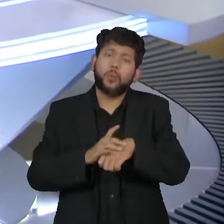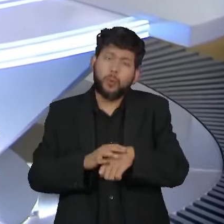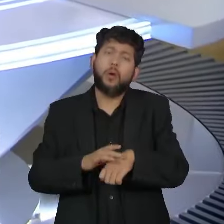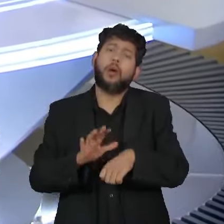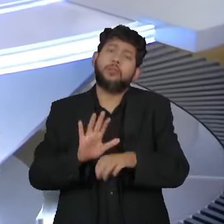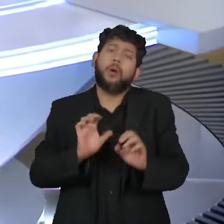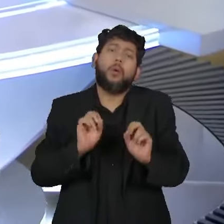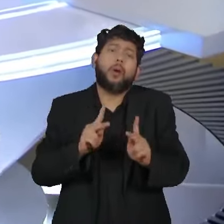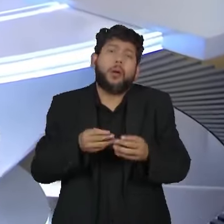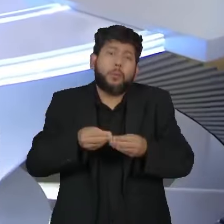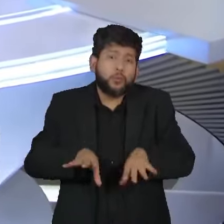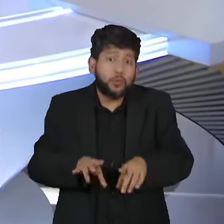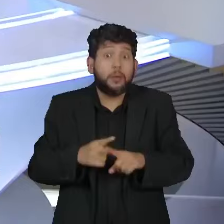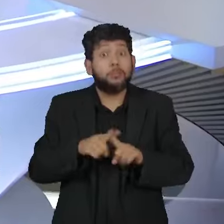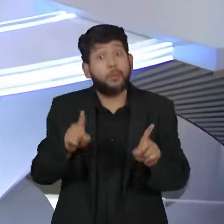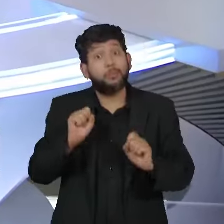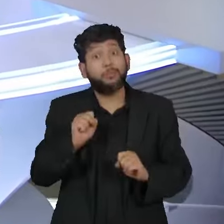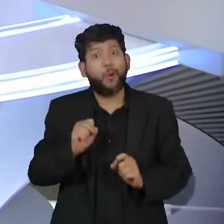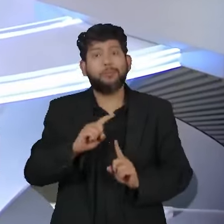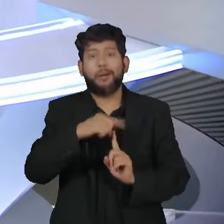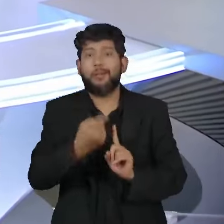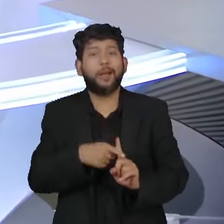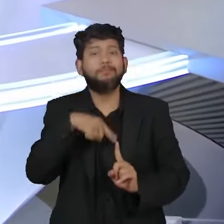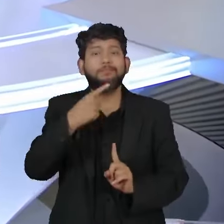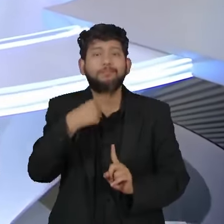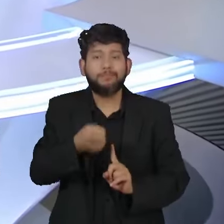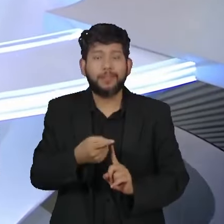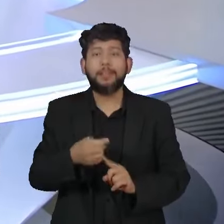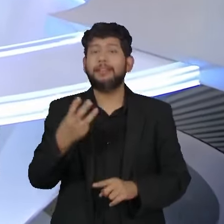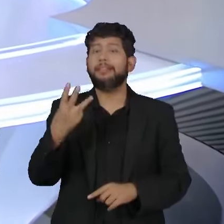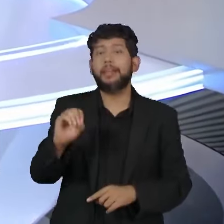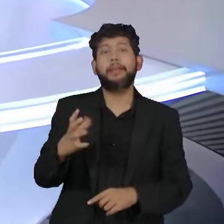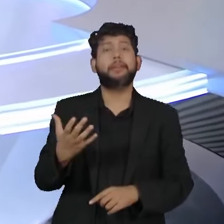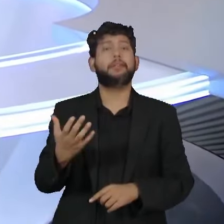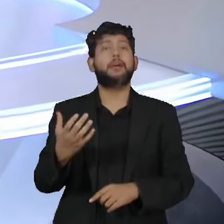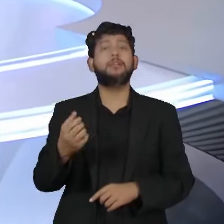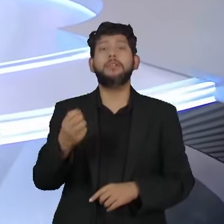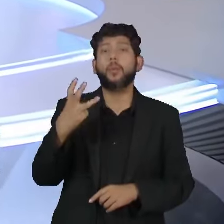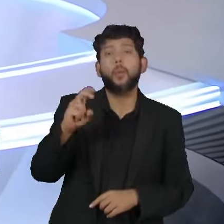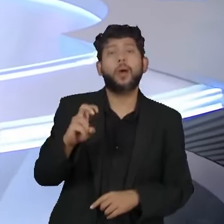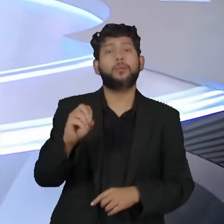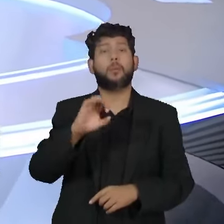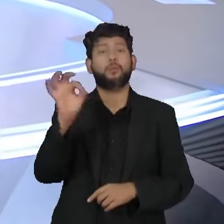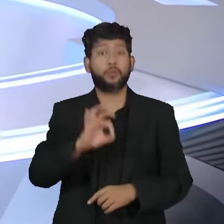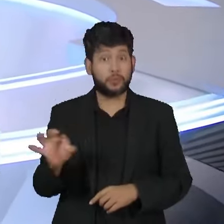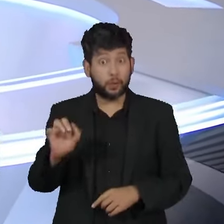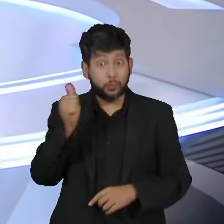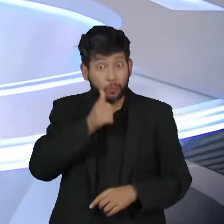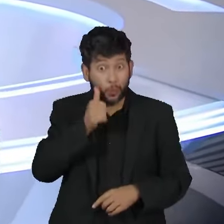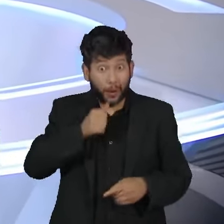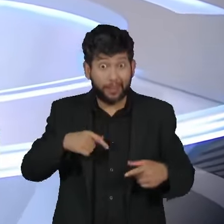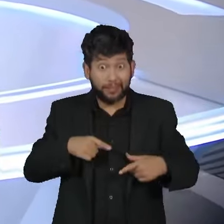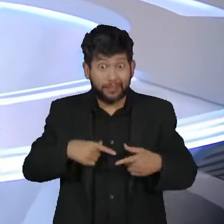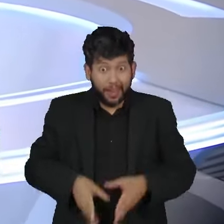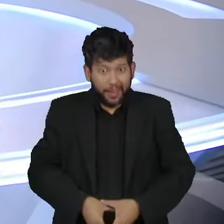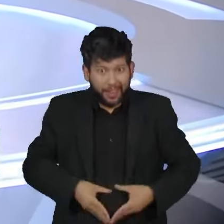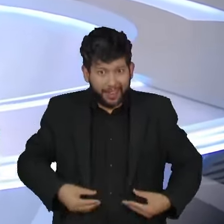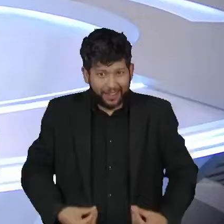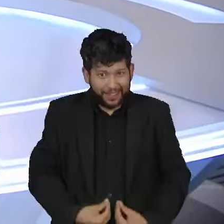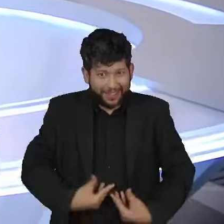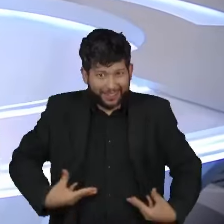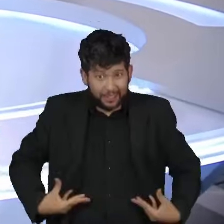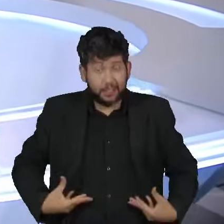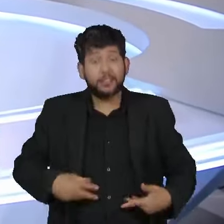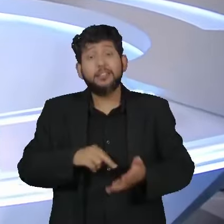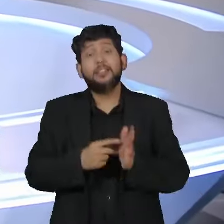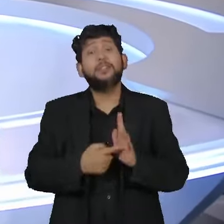está associada à infertilidade, que afeta cerca de 30% a 50% das pacientes com endometriose. Além de estar relacionada também